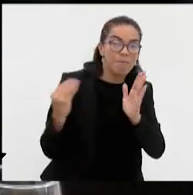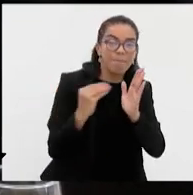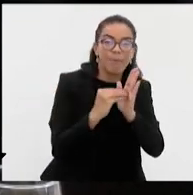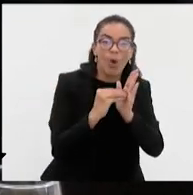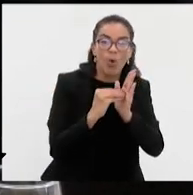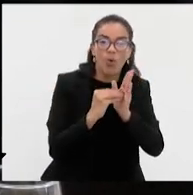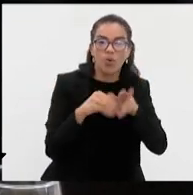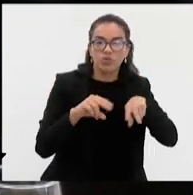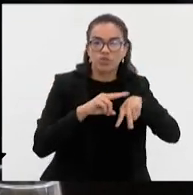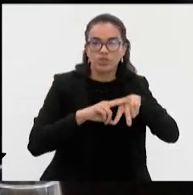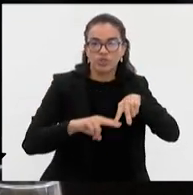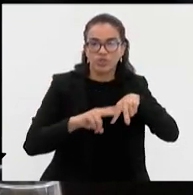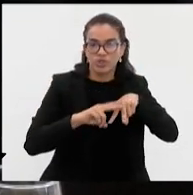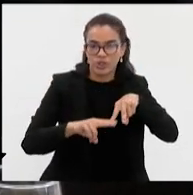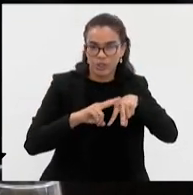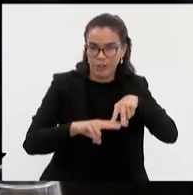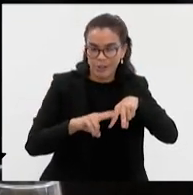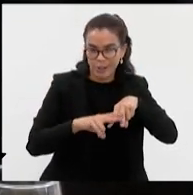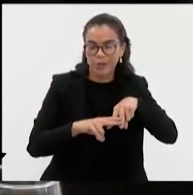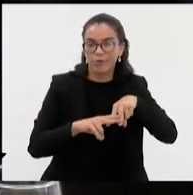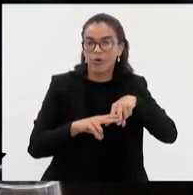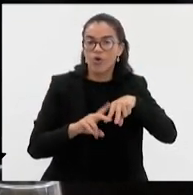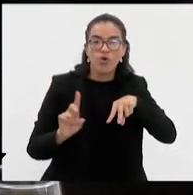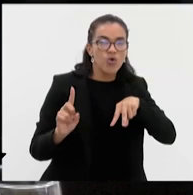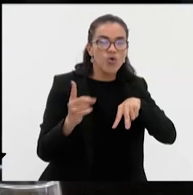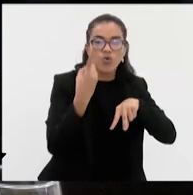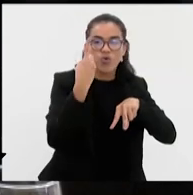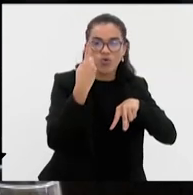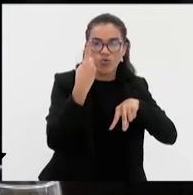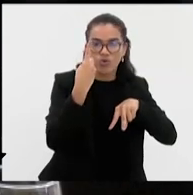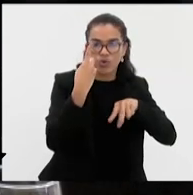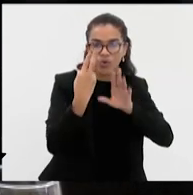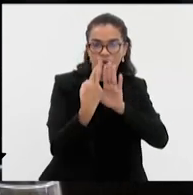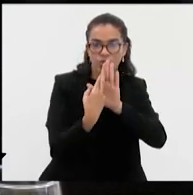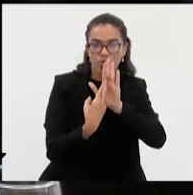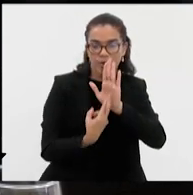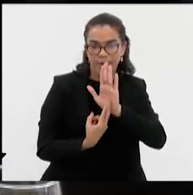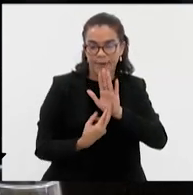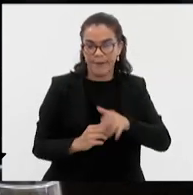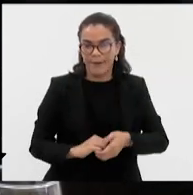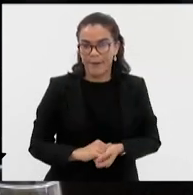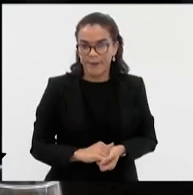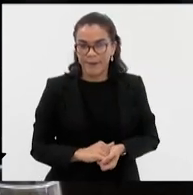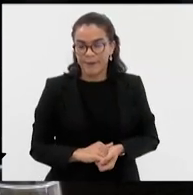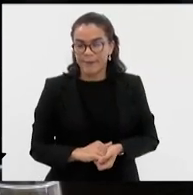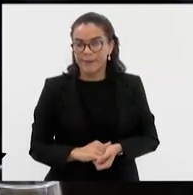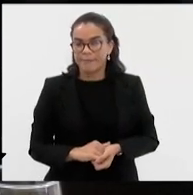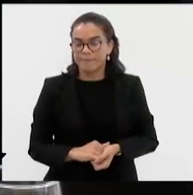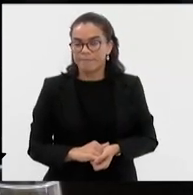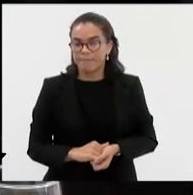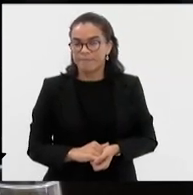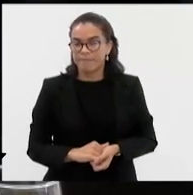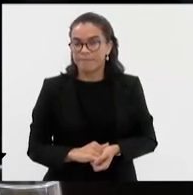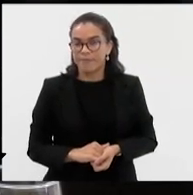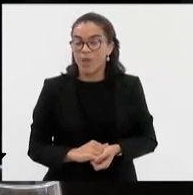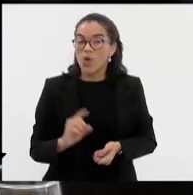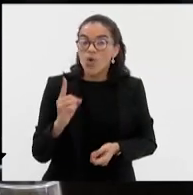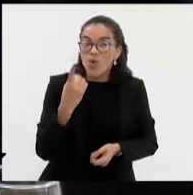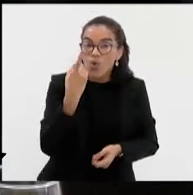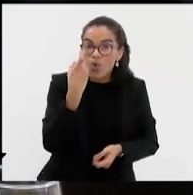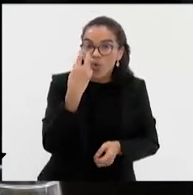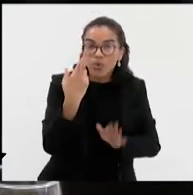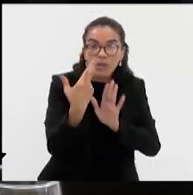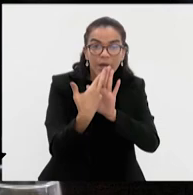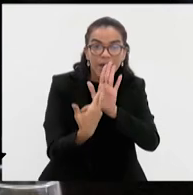biológico como o único critério. O único critério. sendo o único